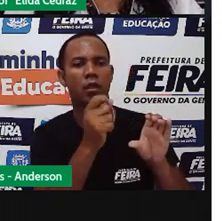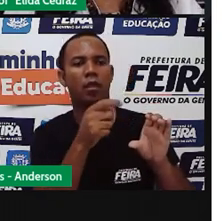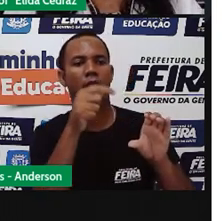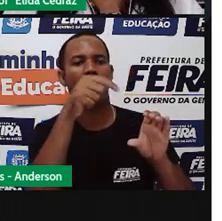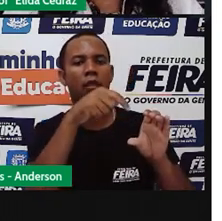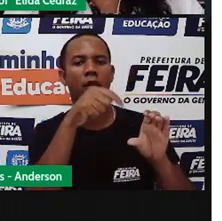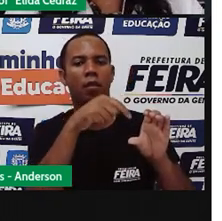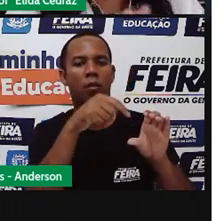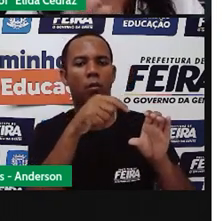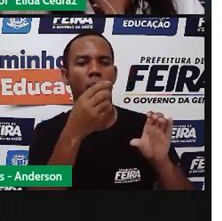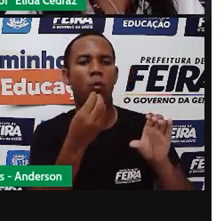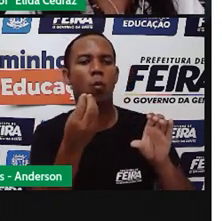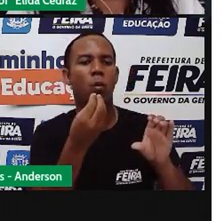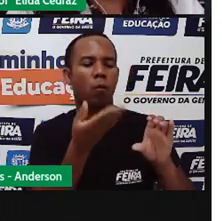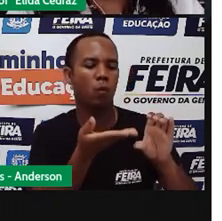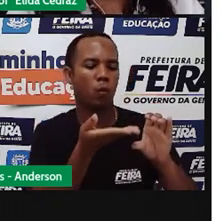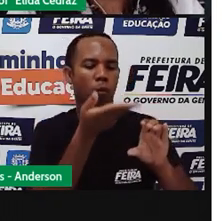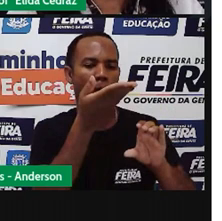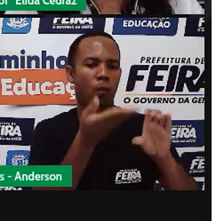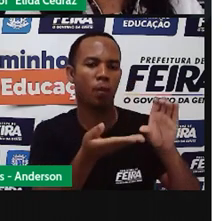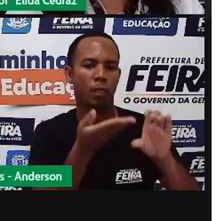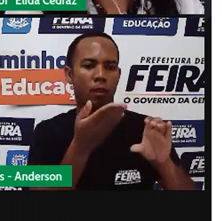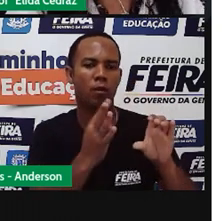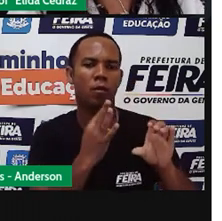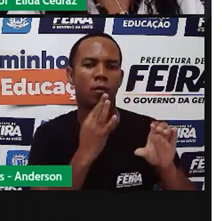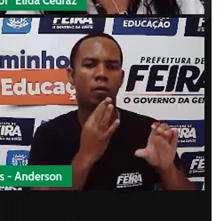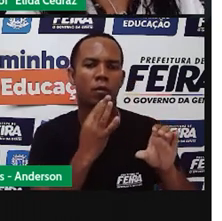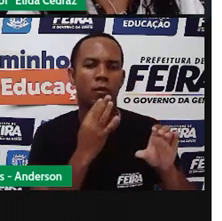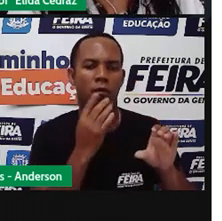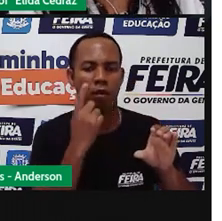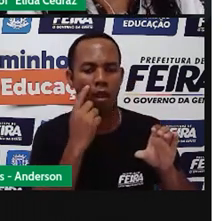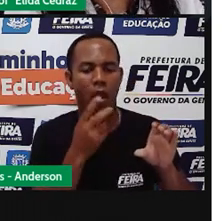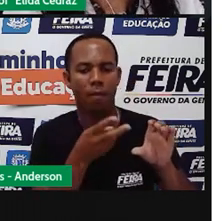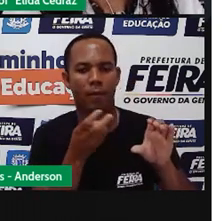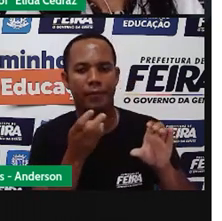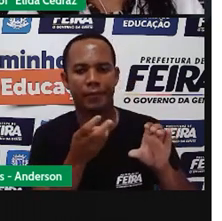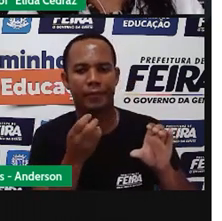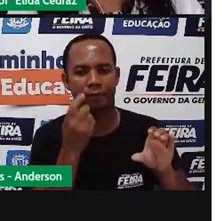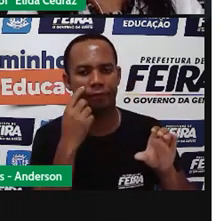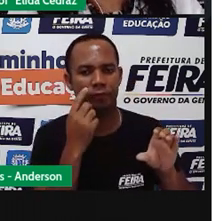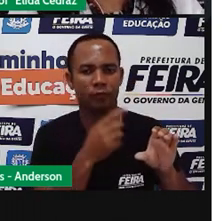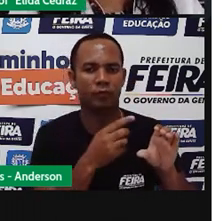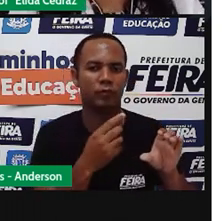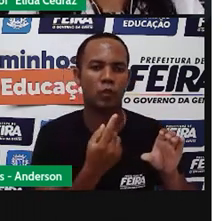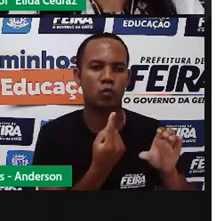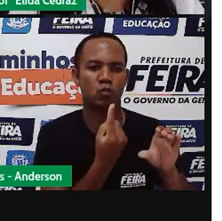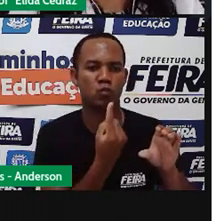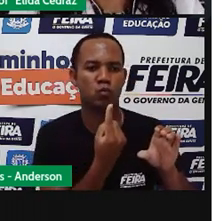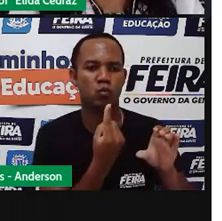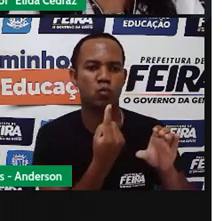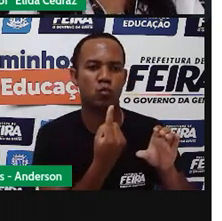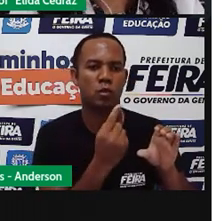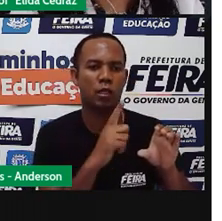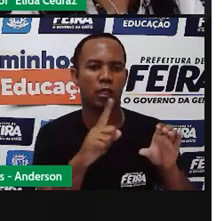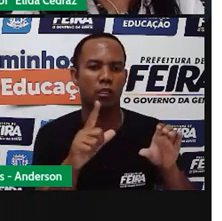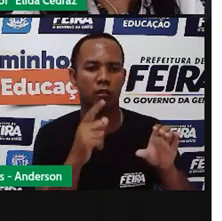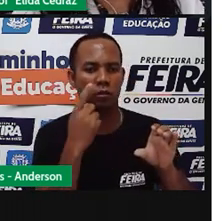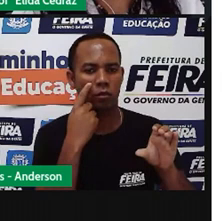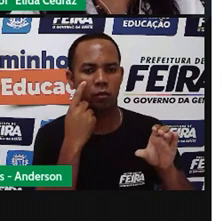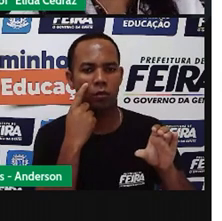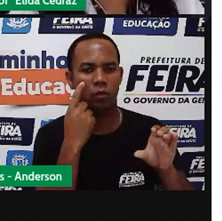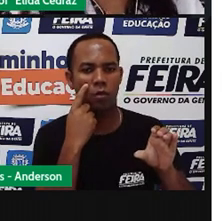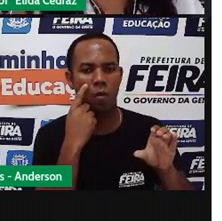as pessoas de qualquer parte do mundo podem identificar a capacidade dela. O litro e